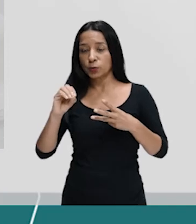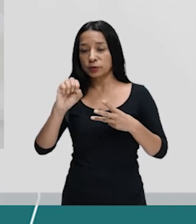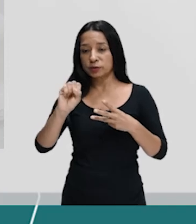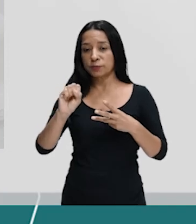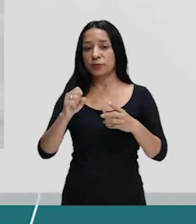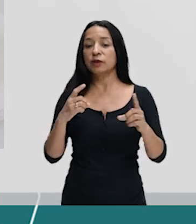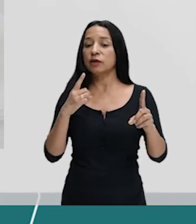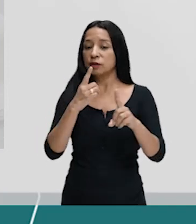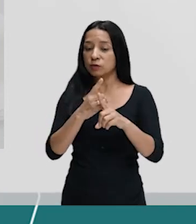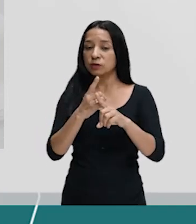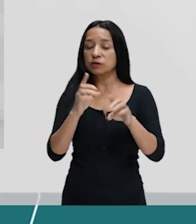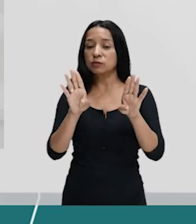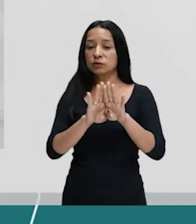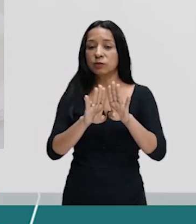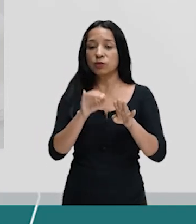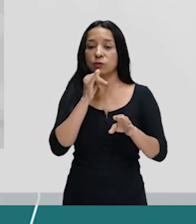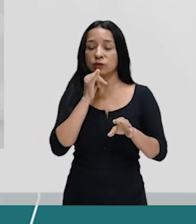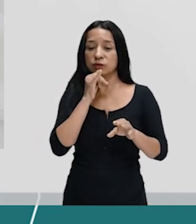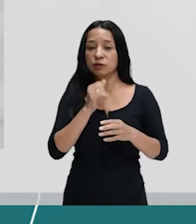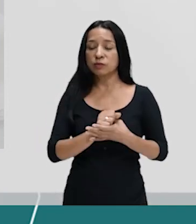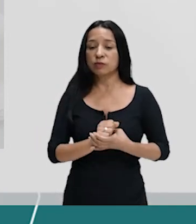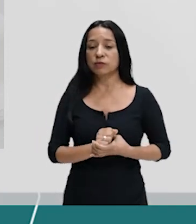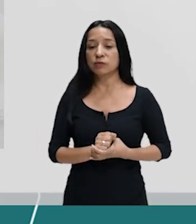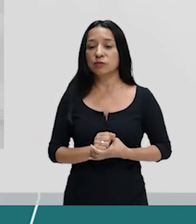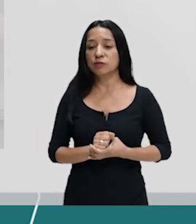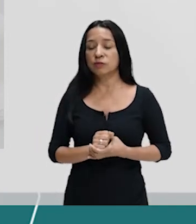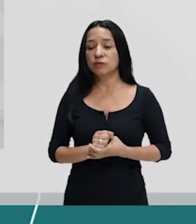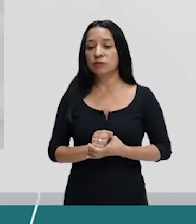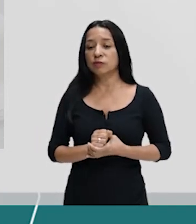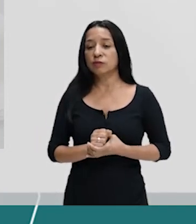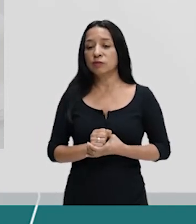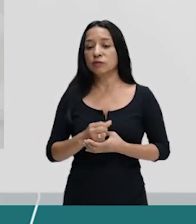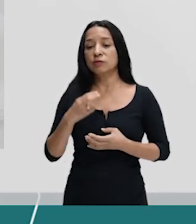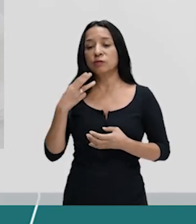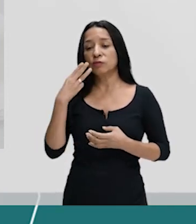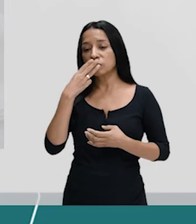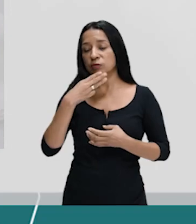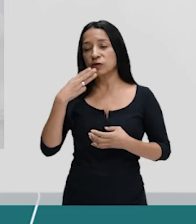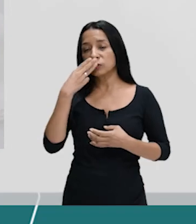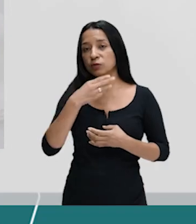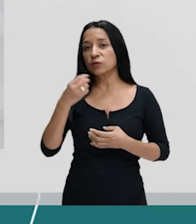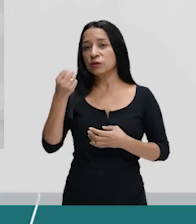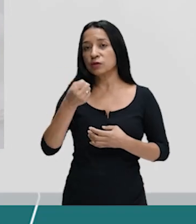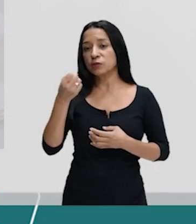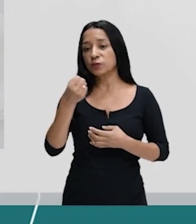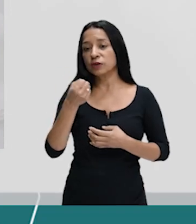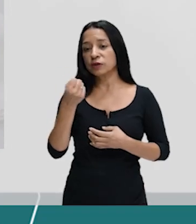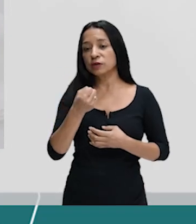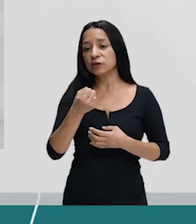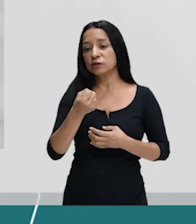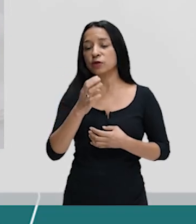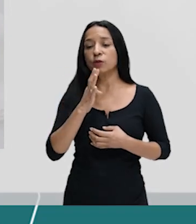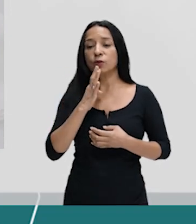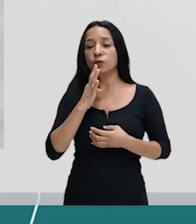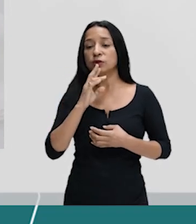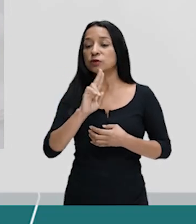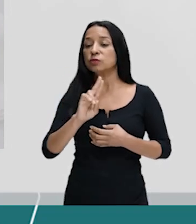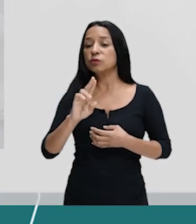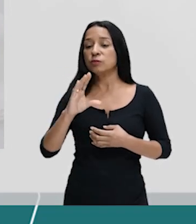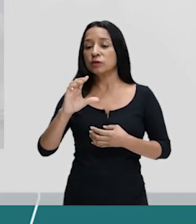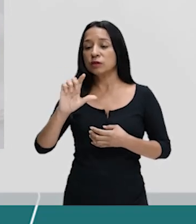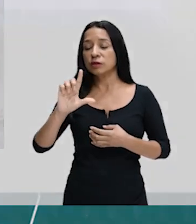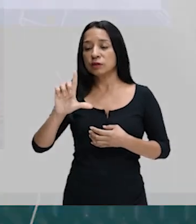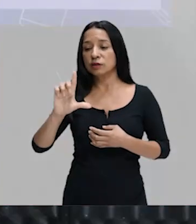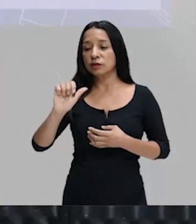também, como exemplo de carboidrato, o açúcar do leite, que é conhecido como lactose. É um